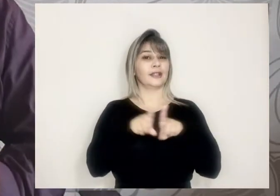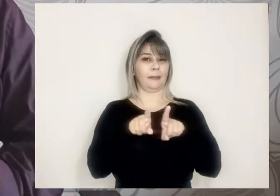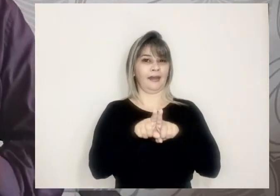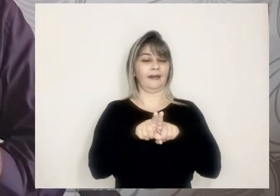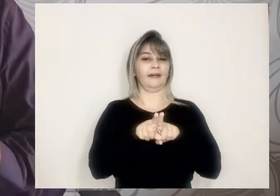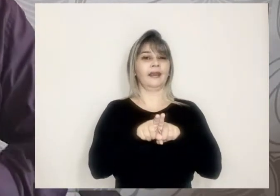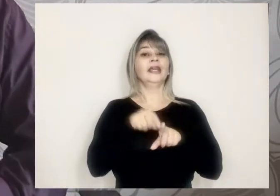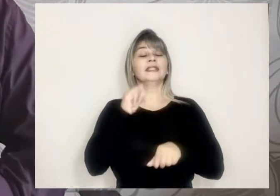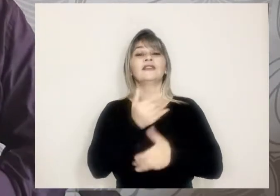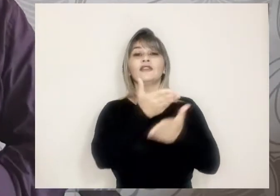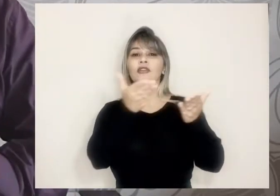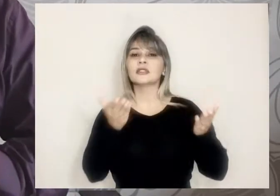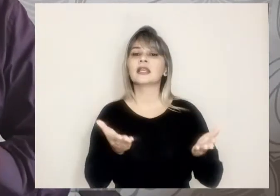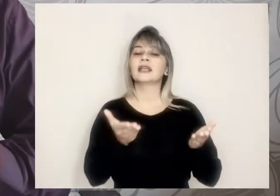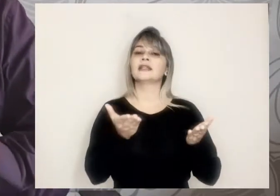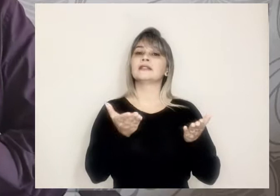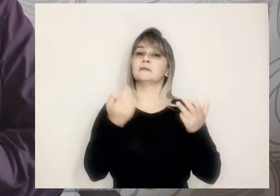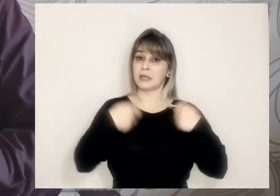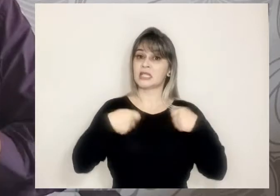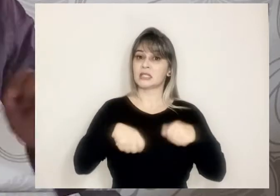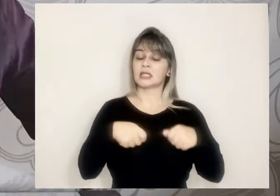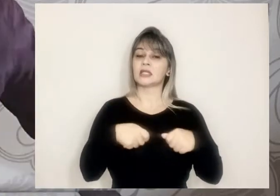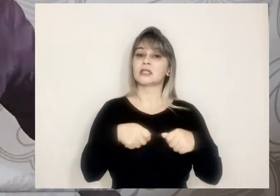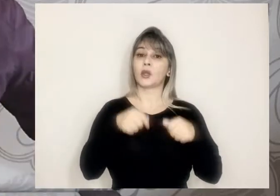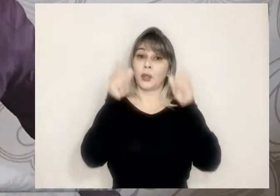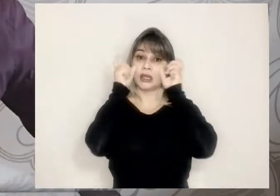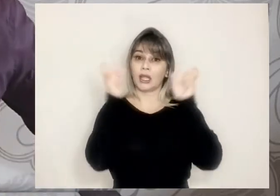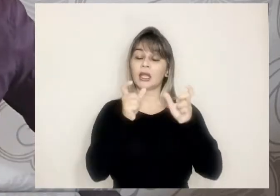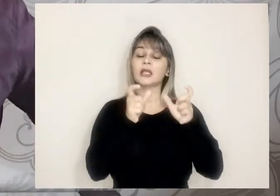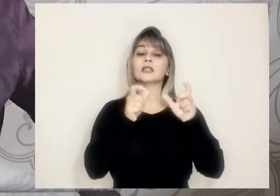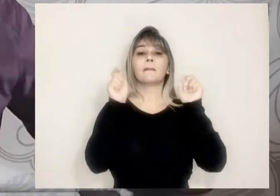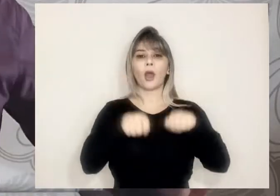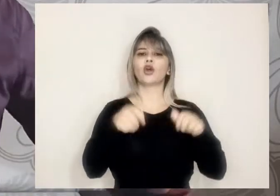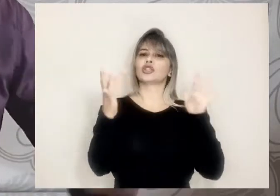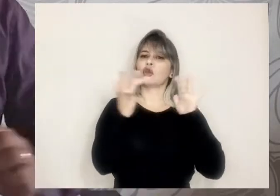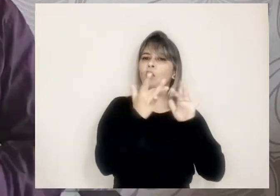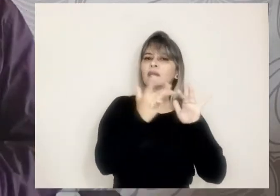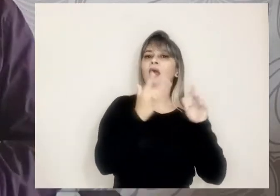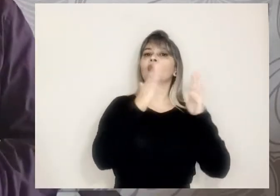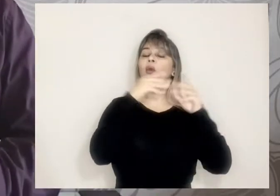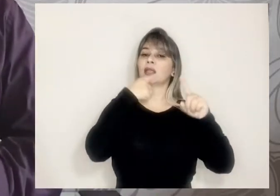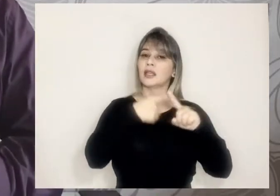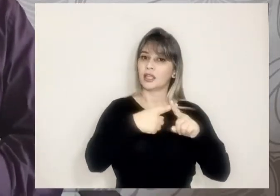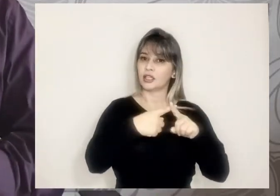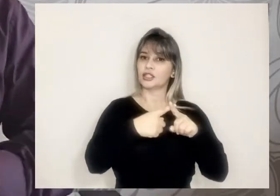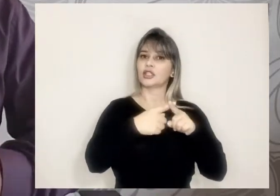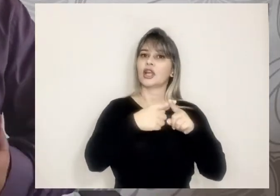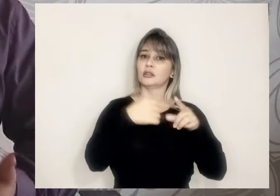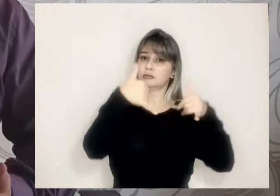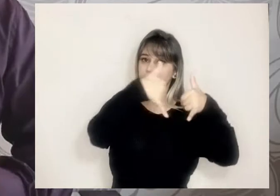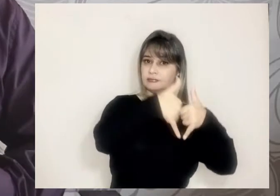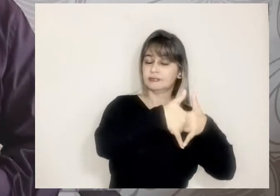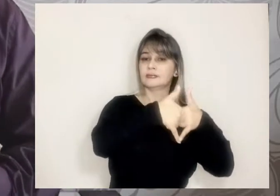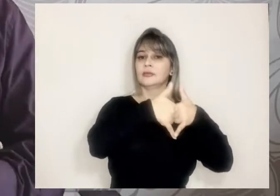tem interesse, entre em contato com a igreja, tá? E aí a gente